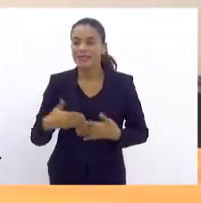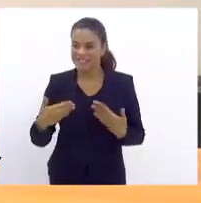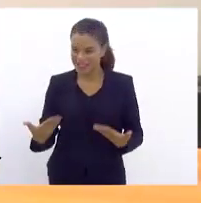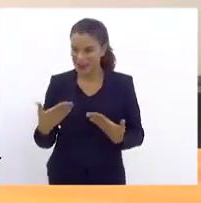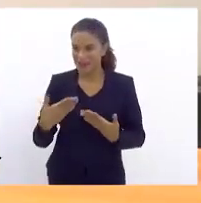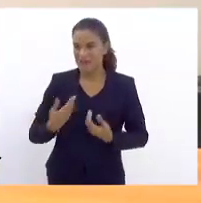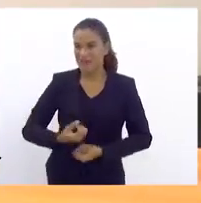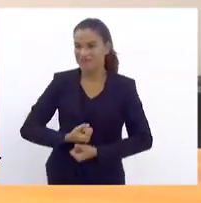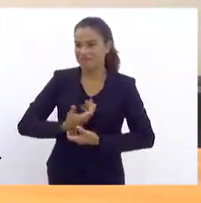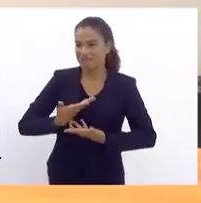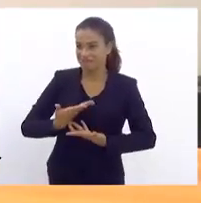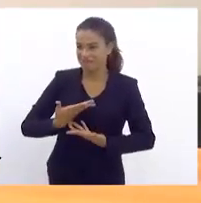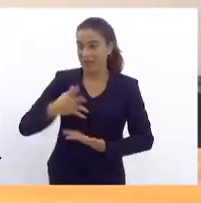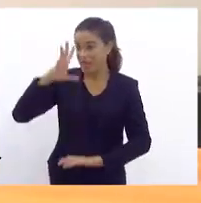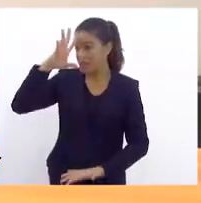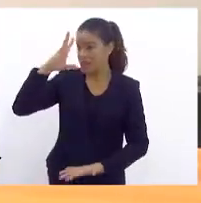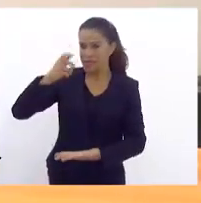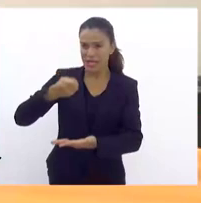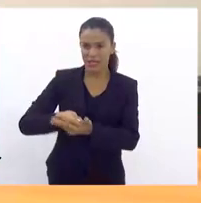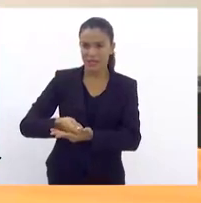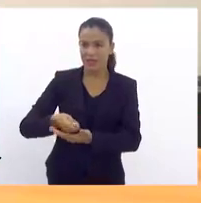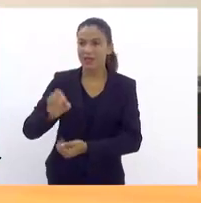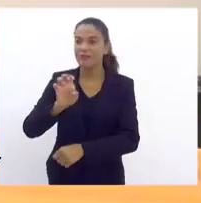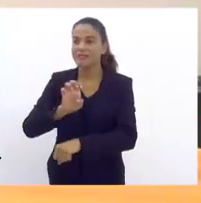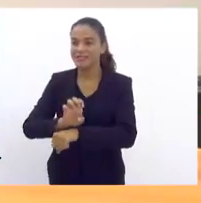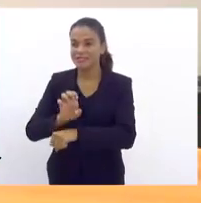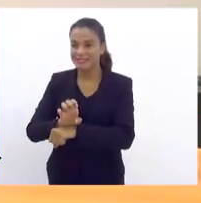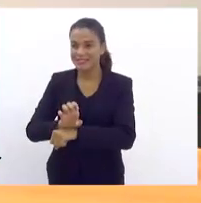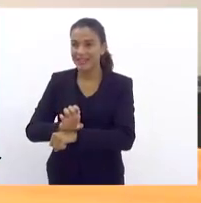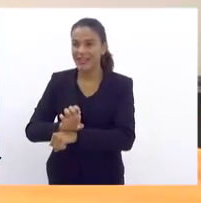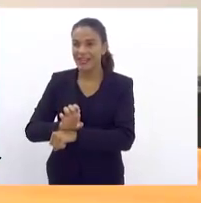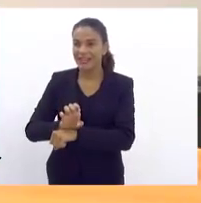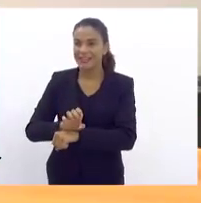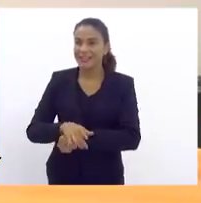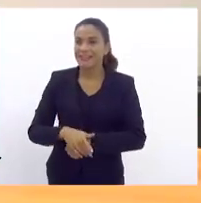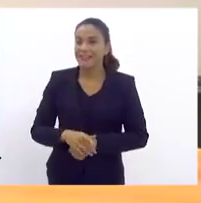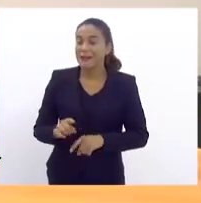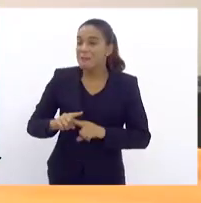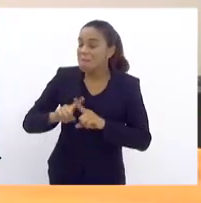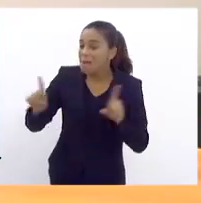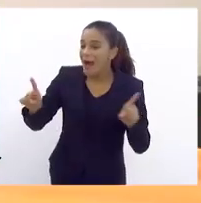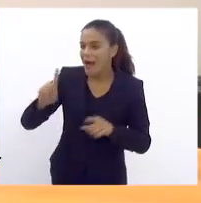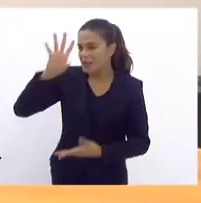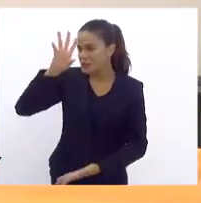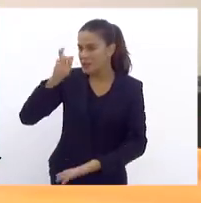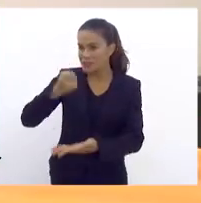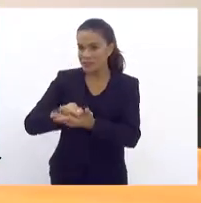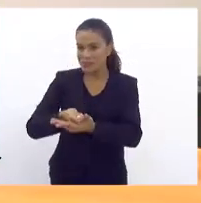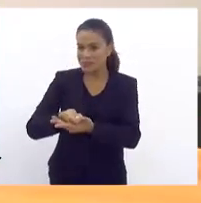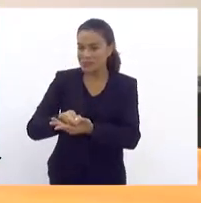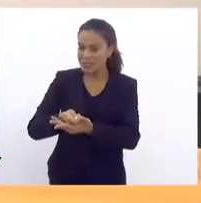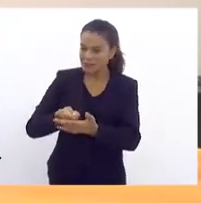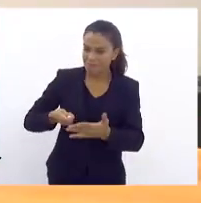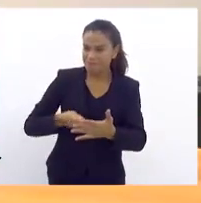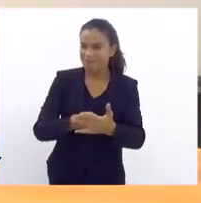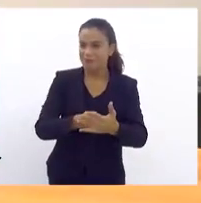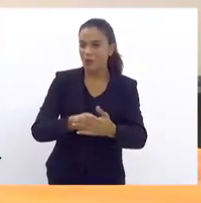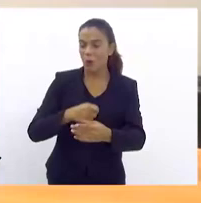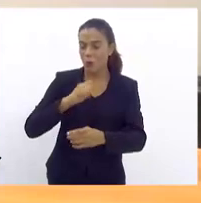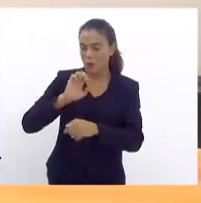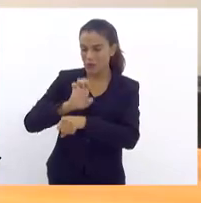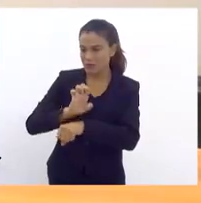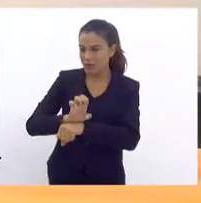usar essa expressão determinou ao estado né mas mais do que determinaram o estado mais do que